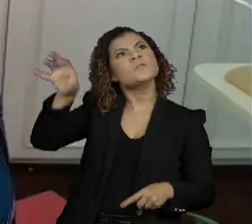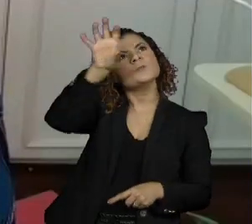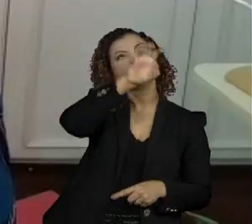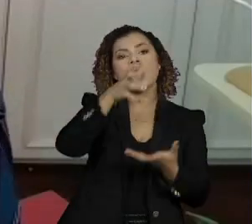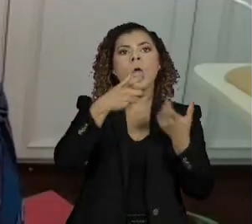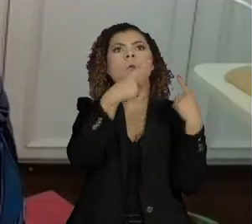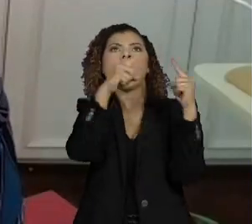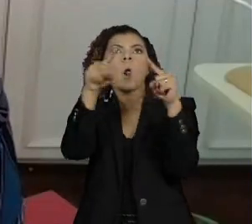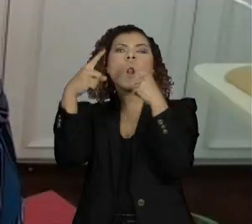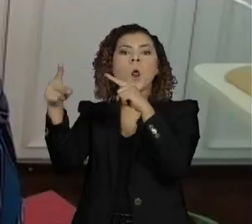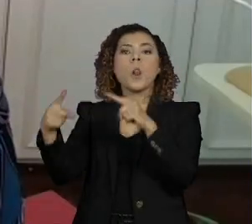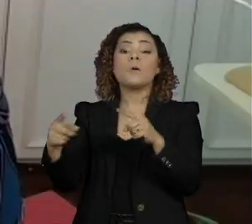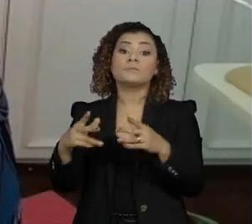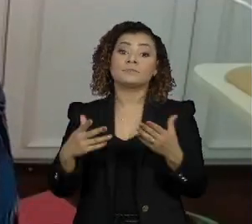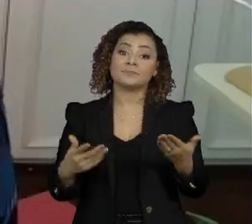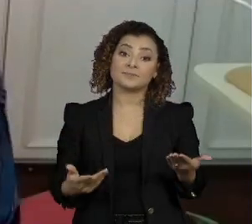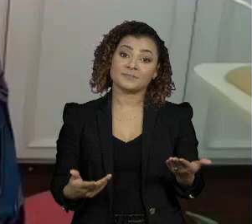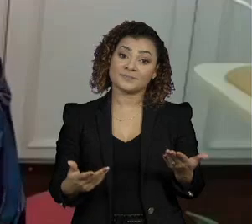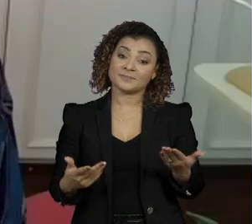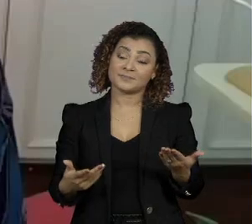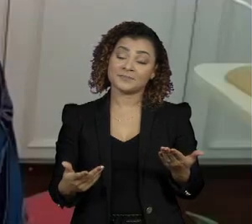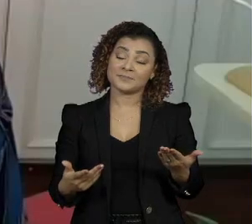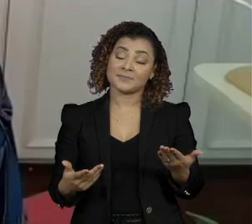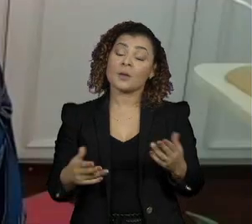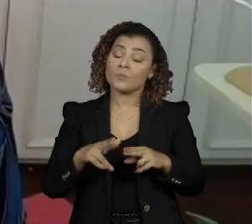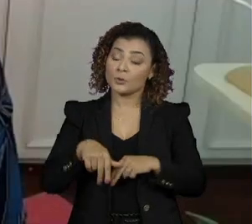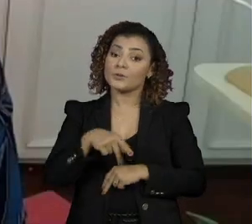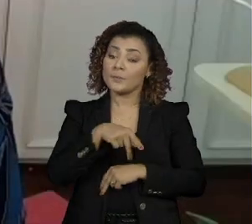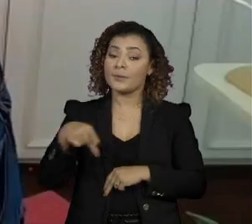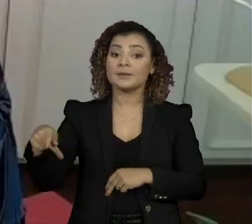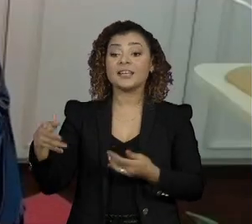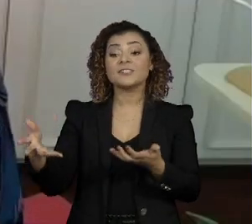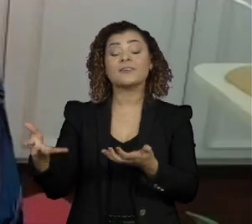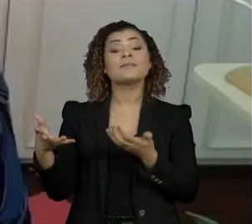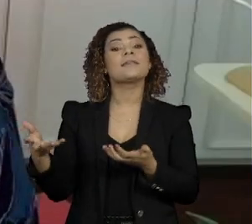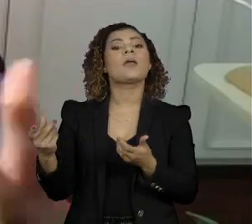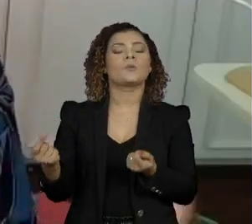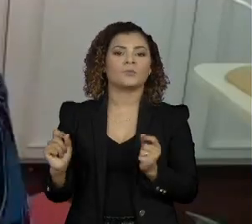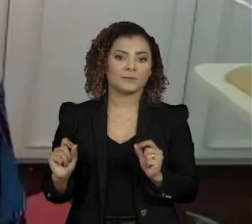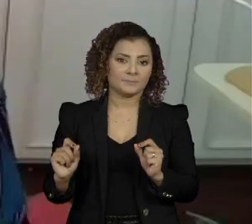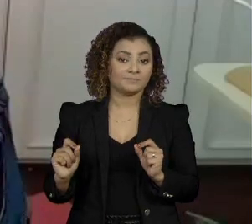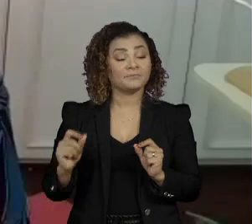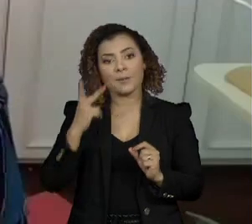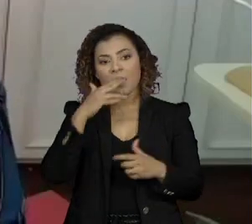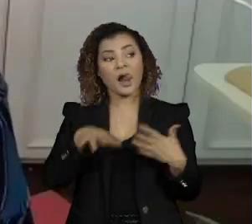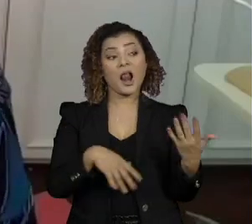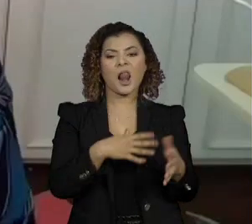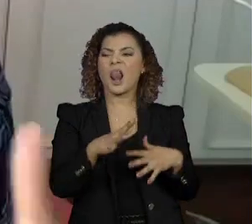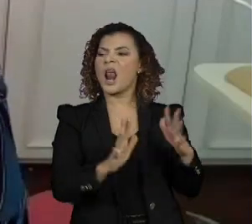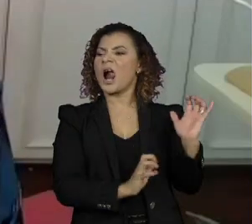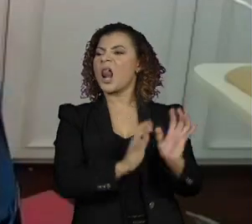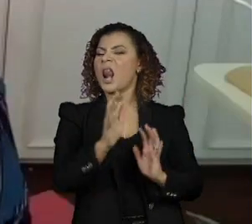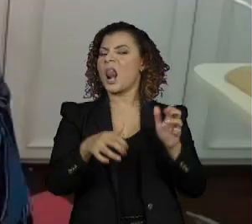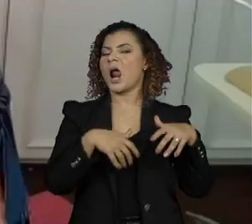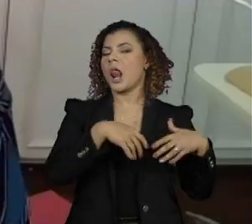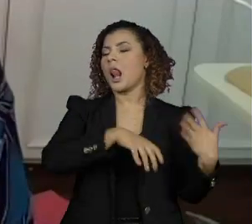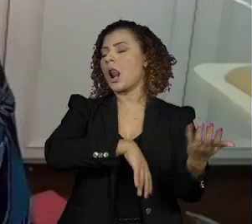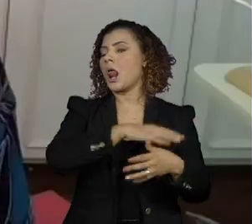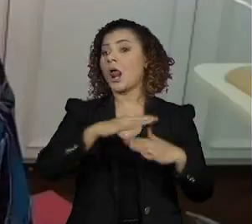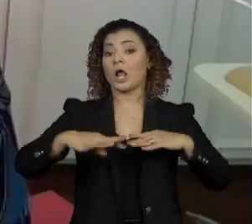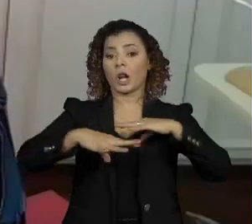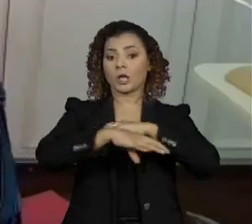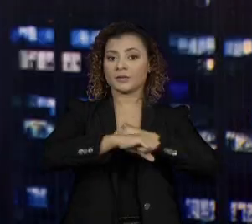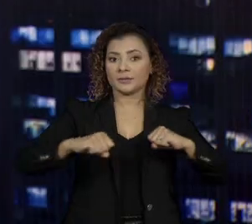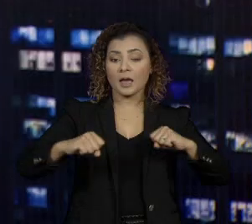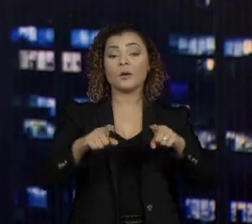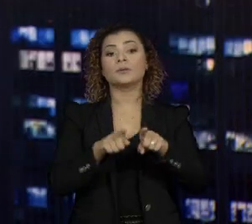estado de defesa, obviamente o presidente procura gerar o máximo possível a confusão entre essas expressões, lockdown,